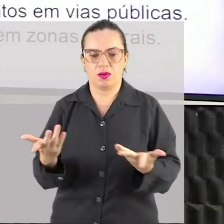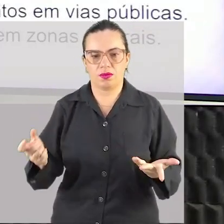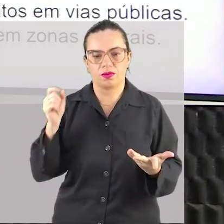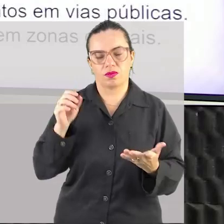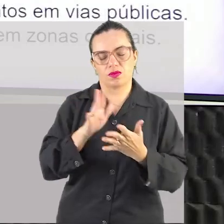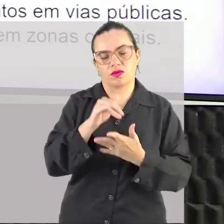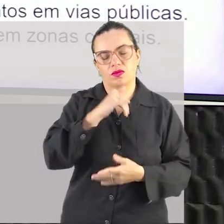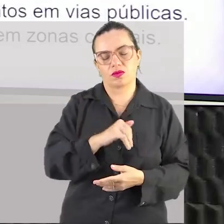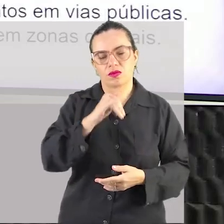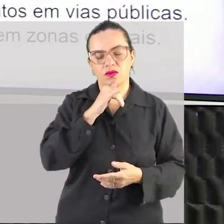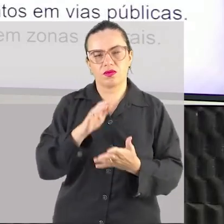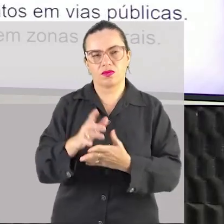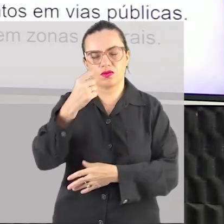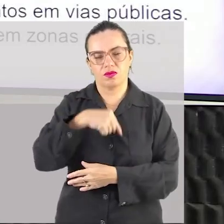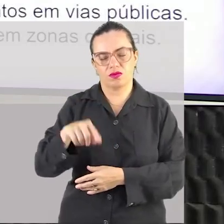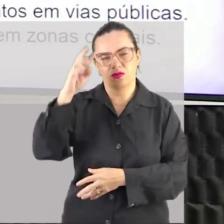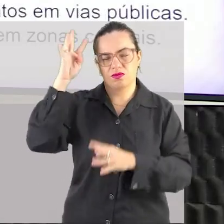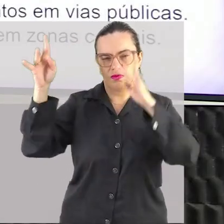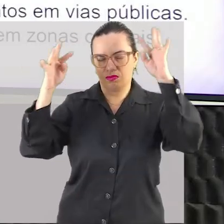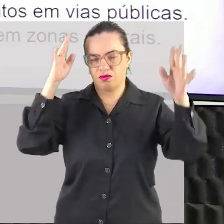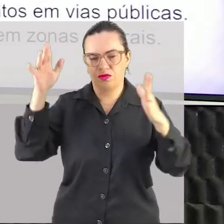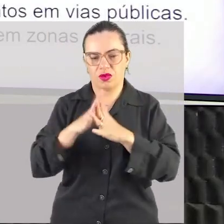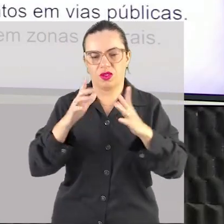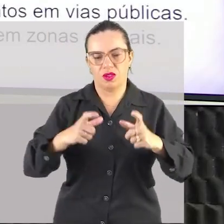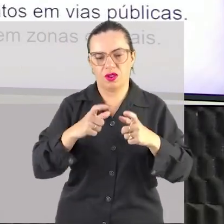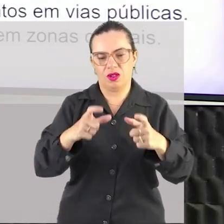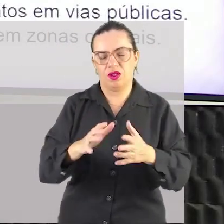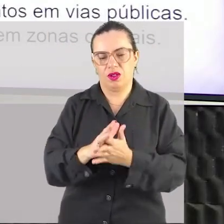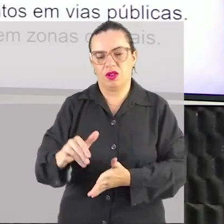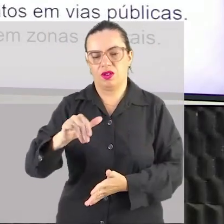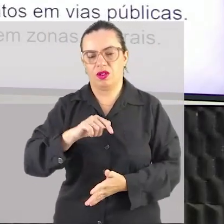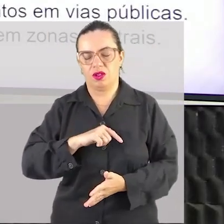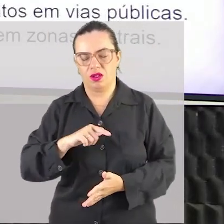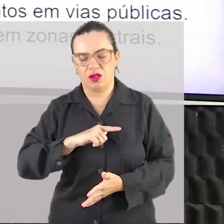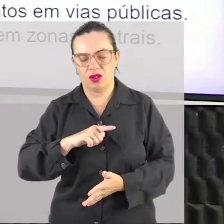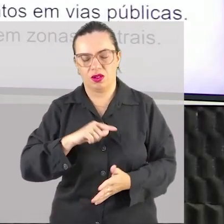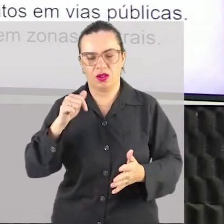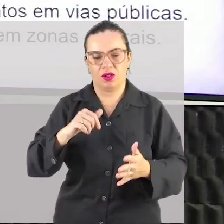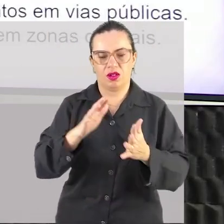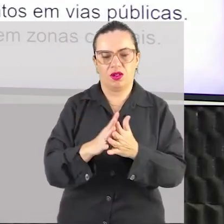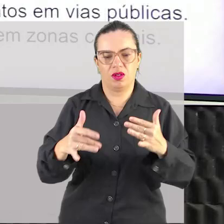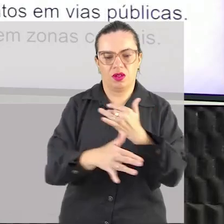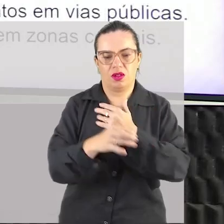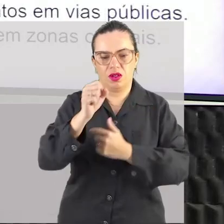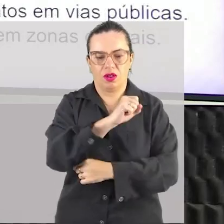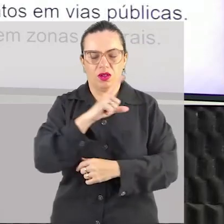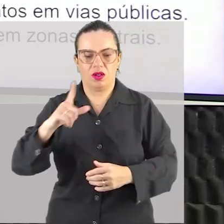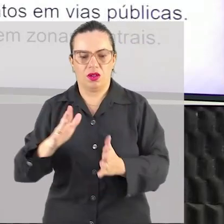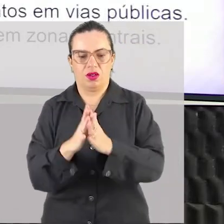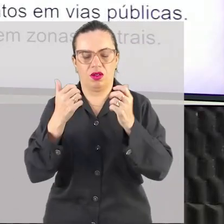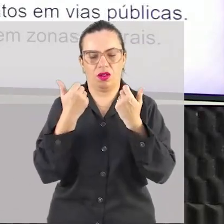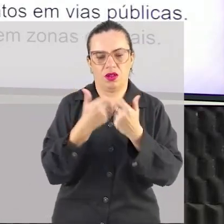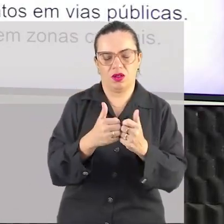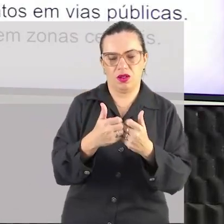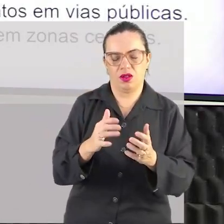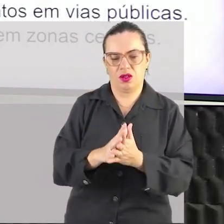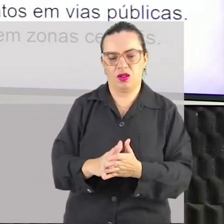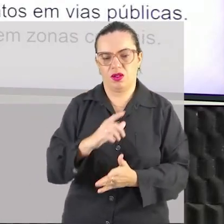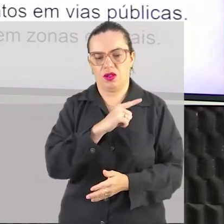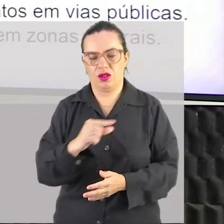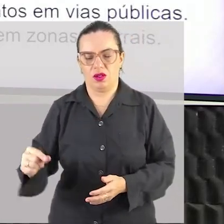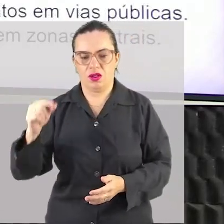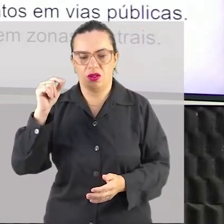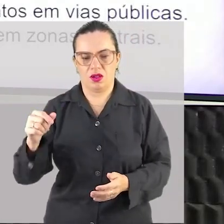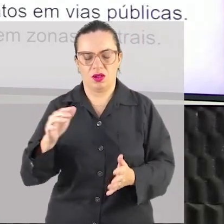cidade imagina quantos bairros São Luiz deve ter imagina quantos ônibus saindo desses bairros indo para o